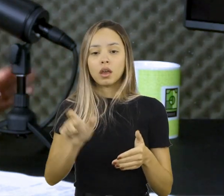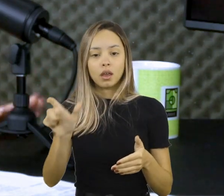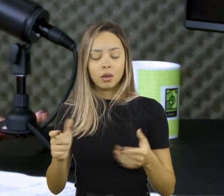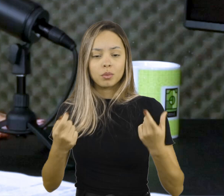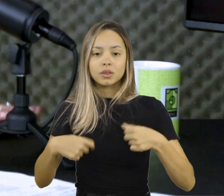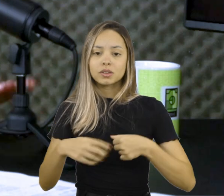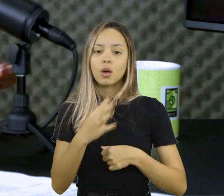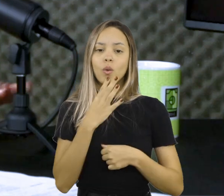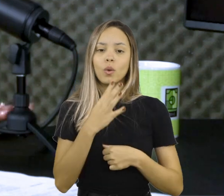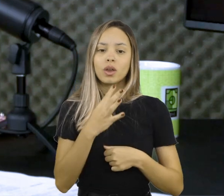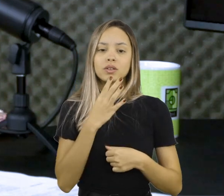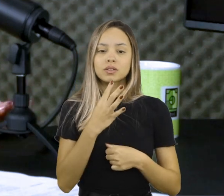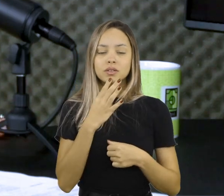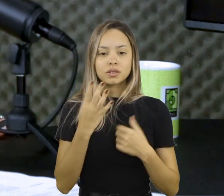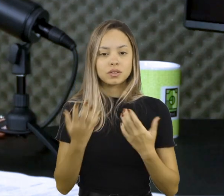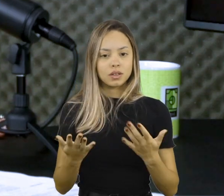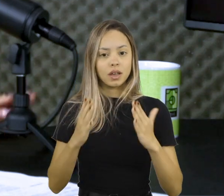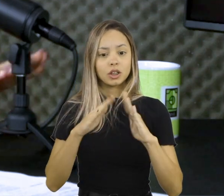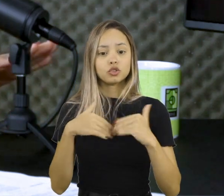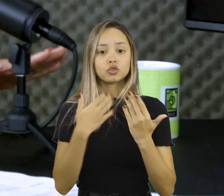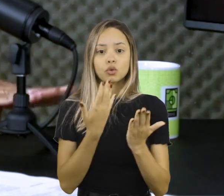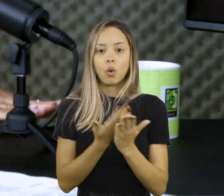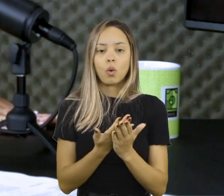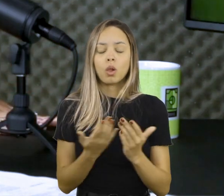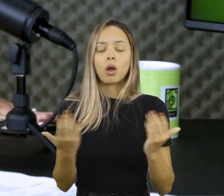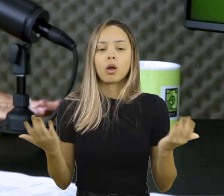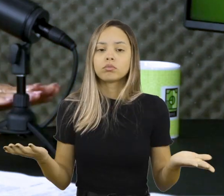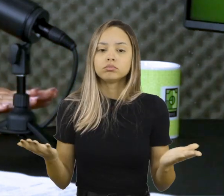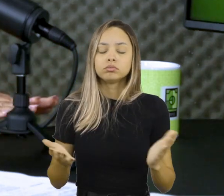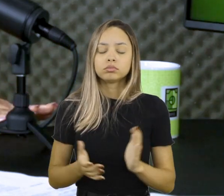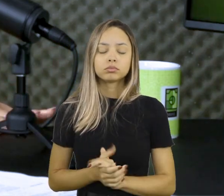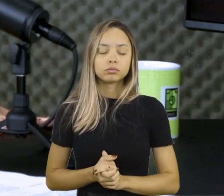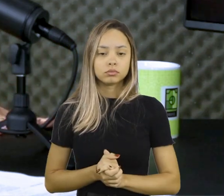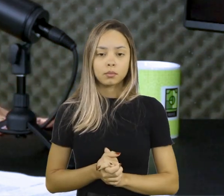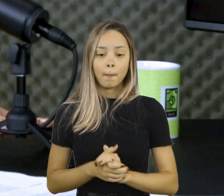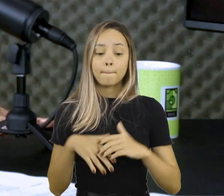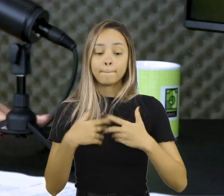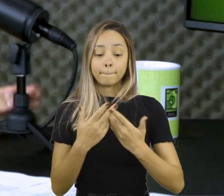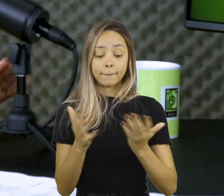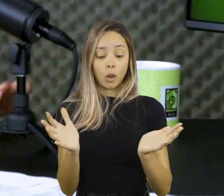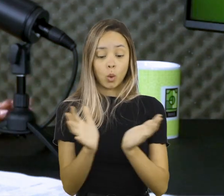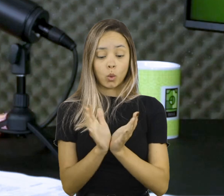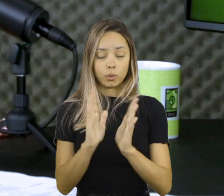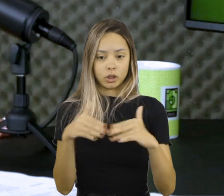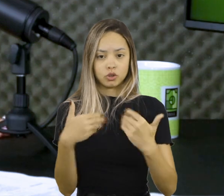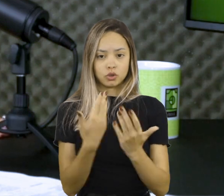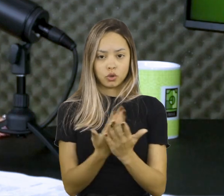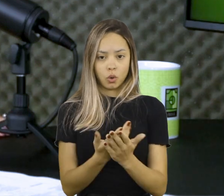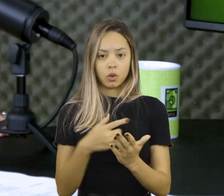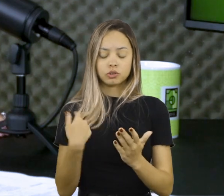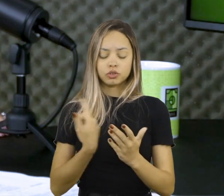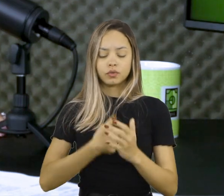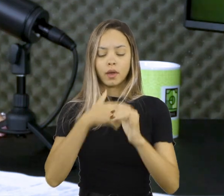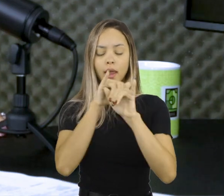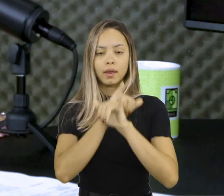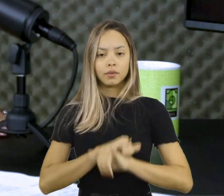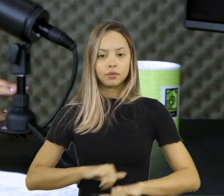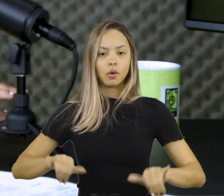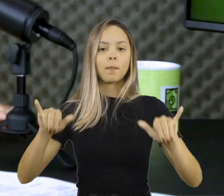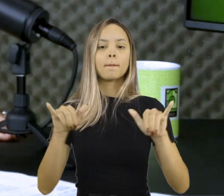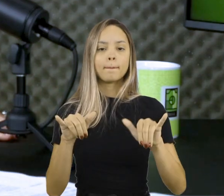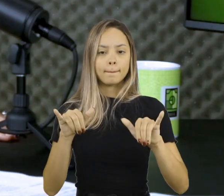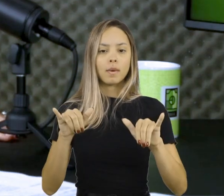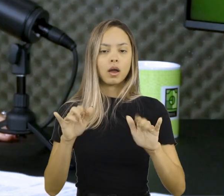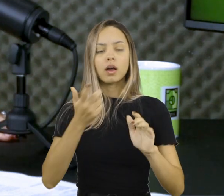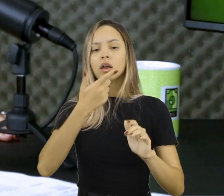Qual é o público da escola tal então o público da escola tal a gente vai informar no senso